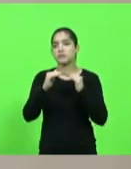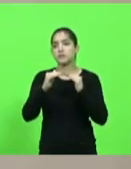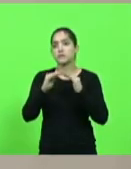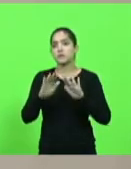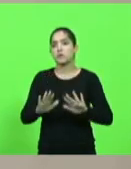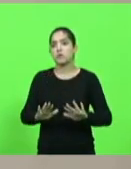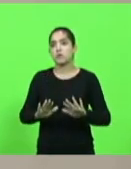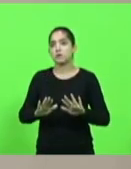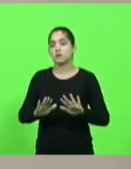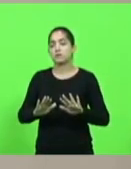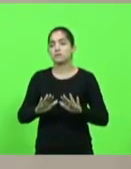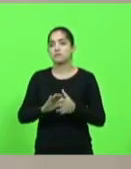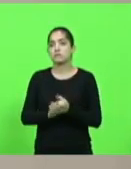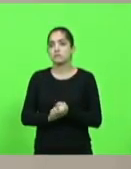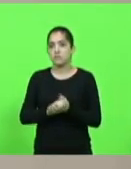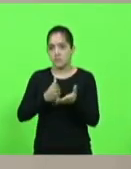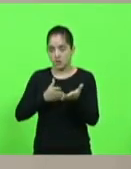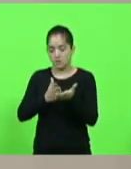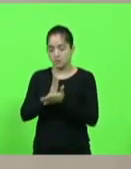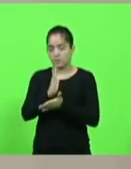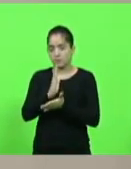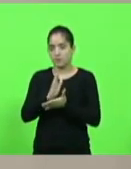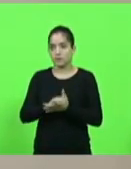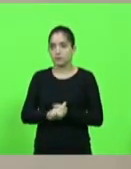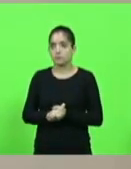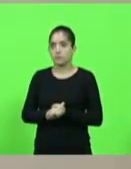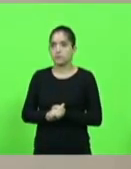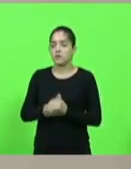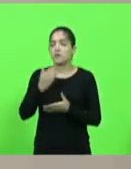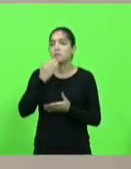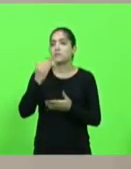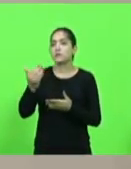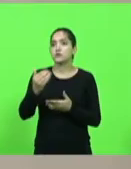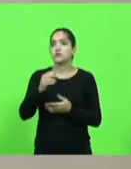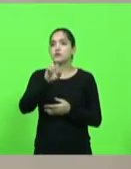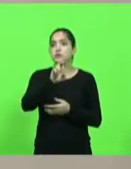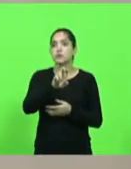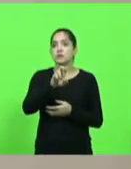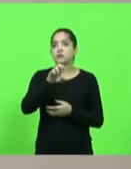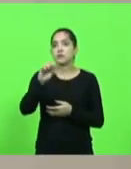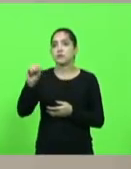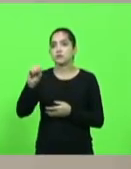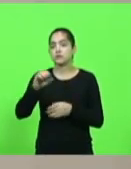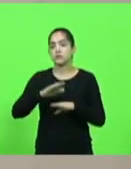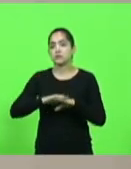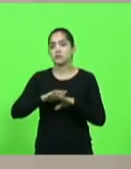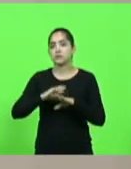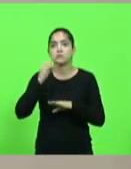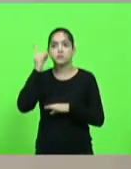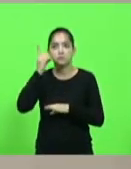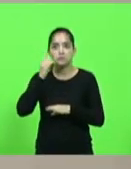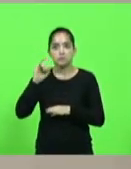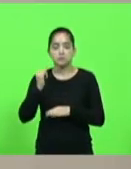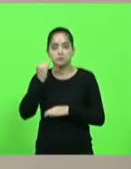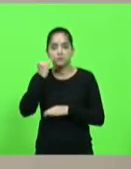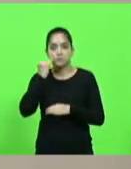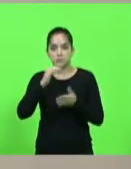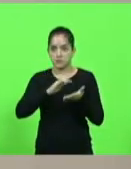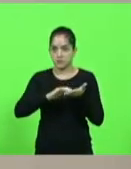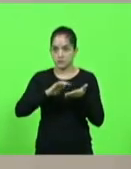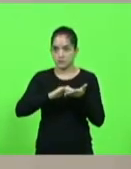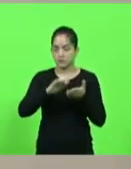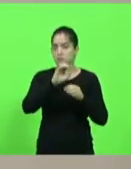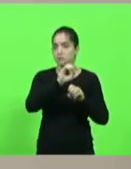permaneçam como se encontram. Aprovado por unanimidade. Pedido de informação 500, autor, deputado Gessé Lopes, solicitando ao secretário de Estado da